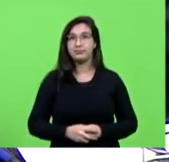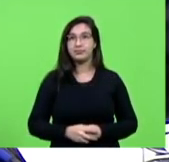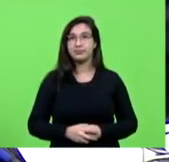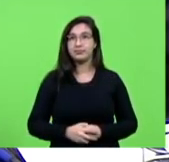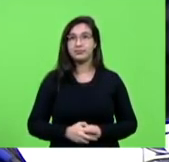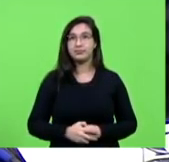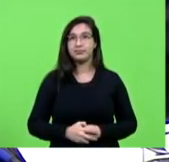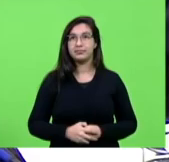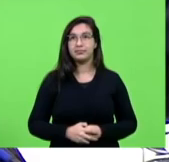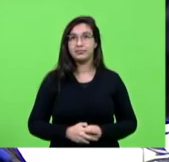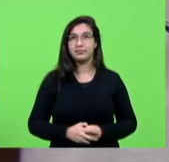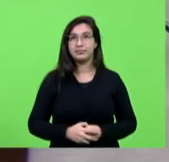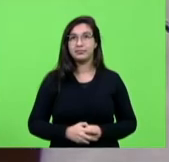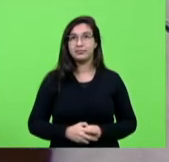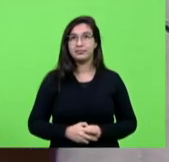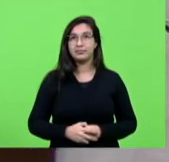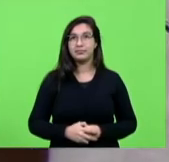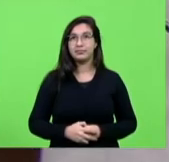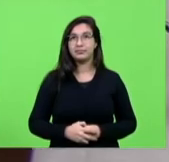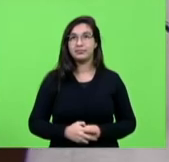presidente.